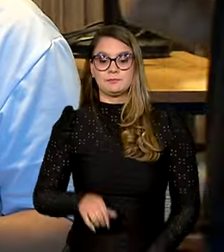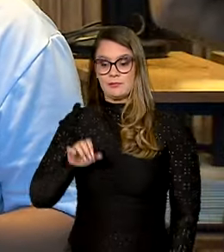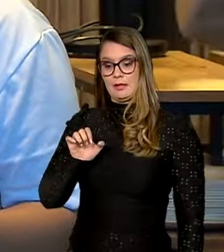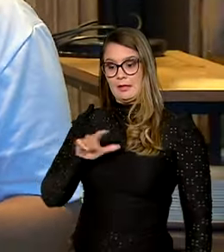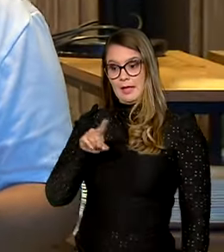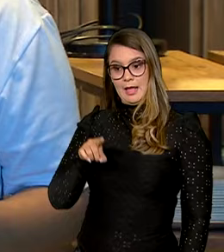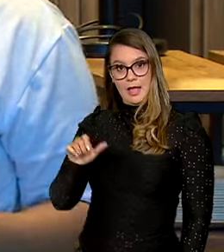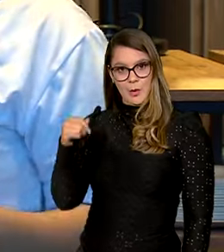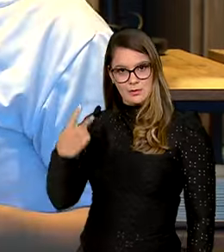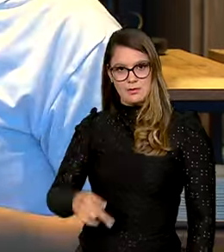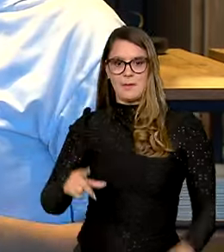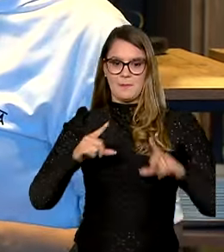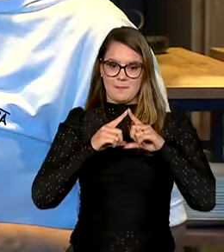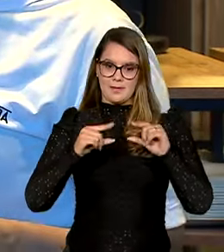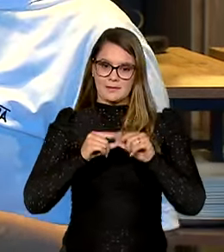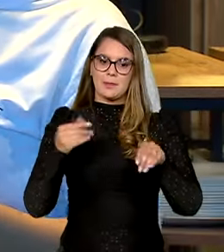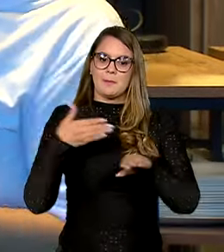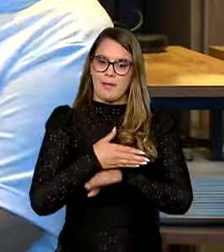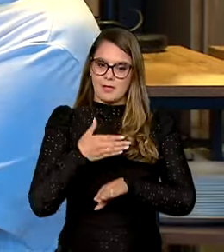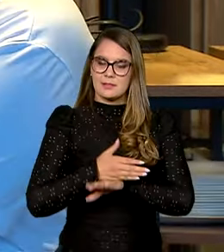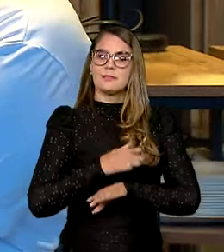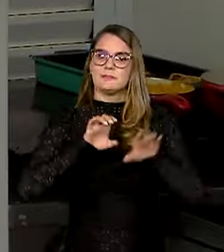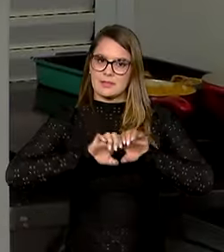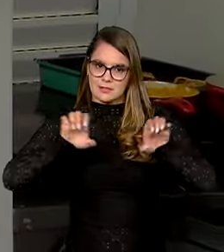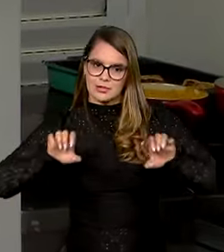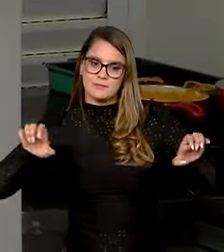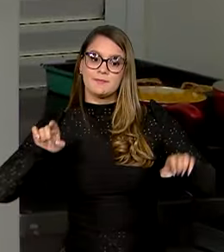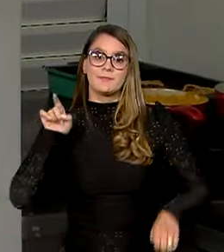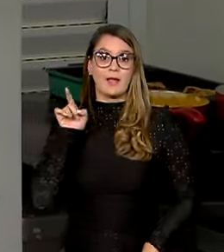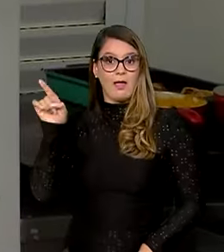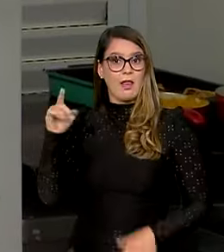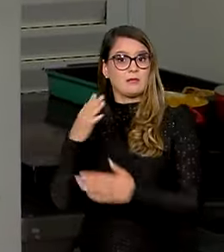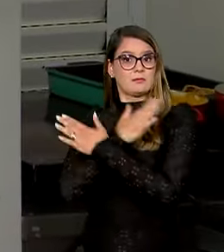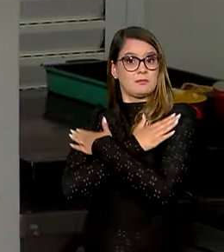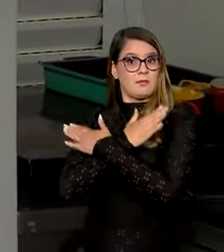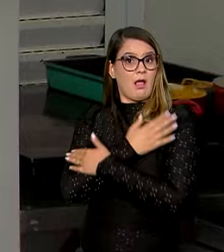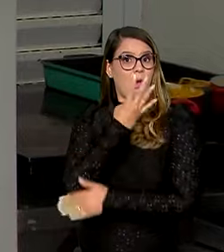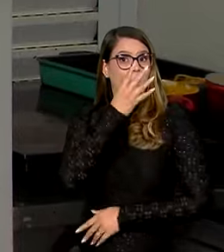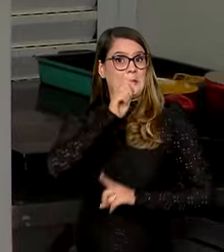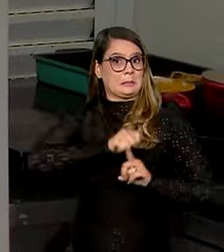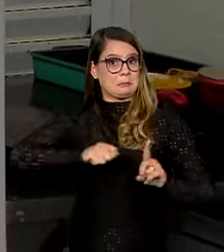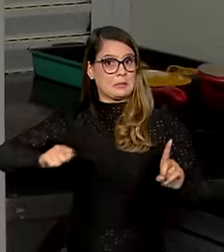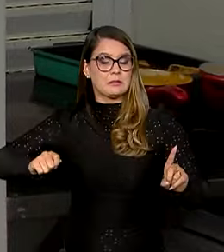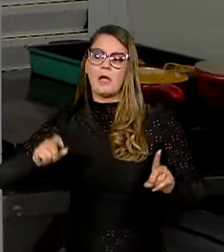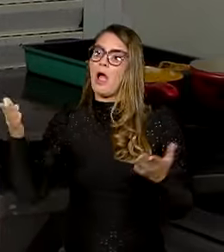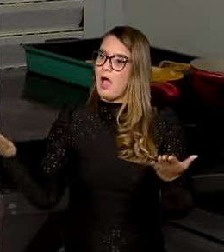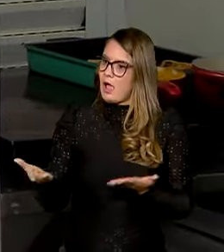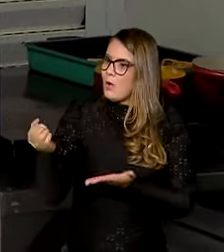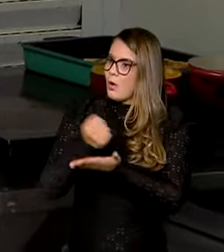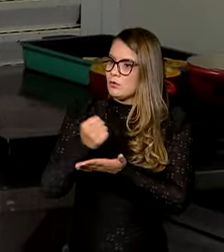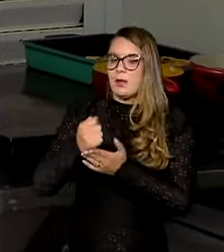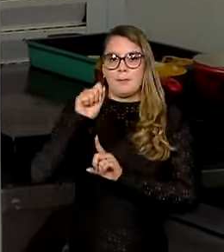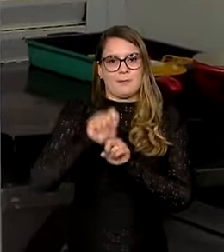Macena de Brasília Faz Parte dessas estatísticas ela estava desempregada há 4 meses e foi contratada